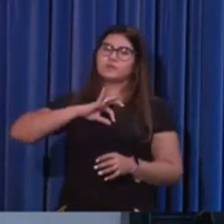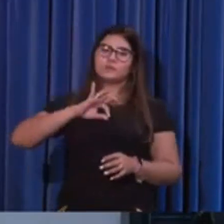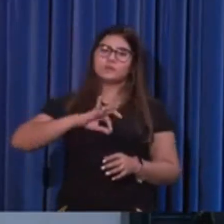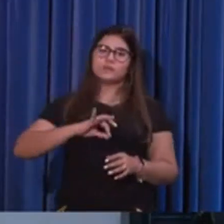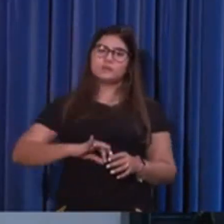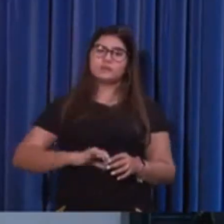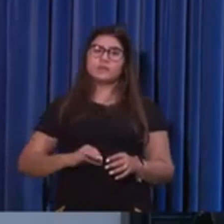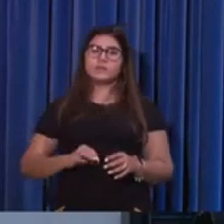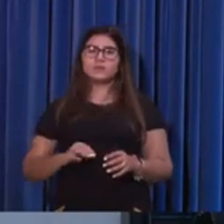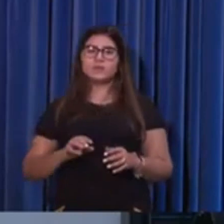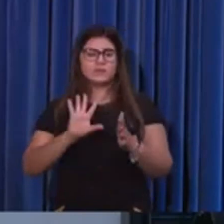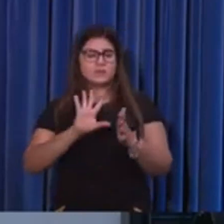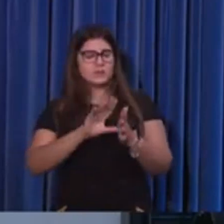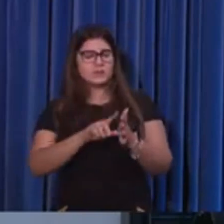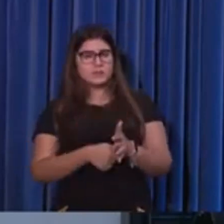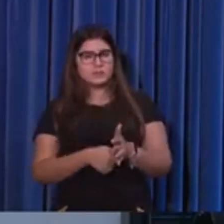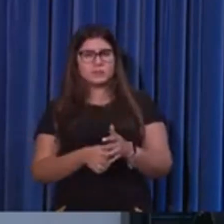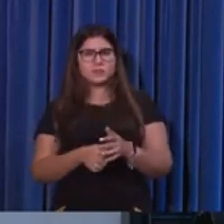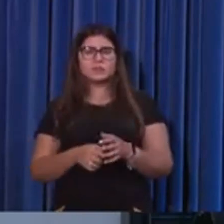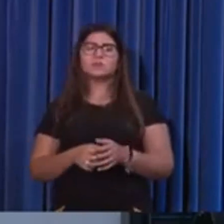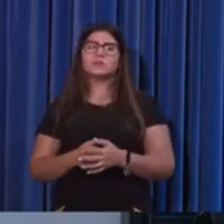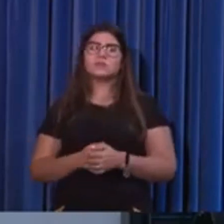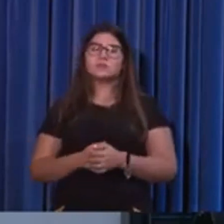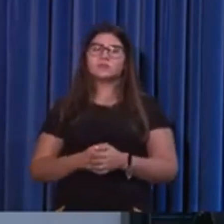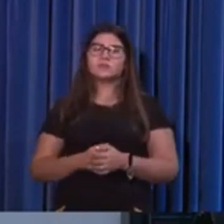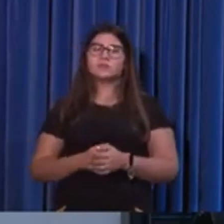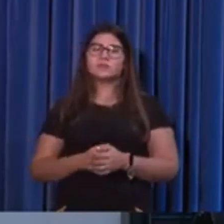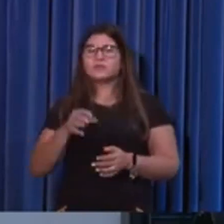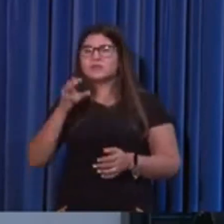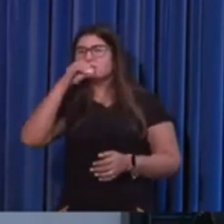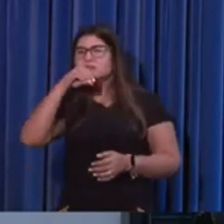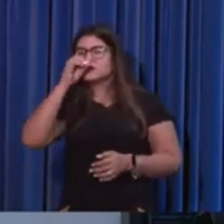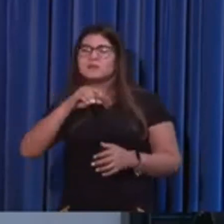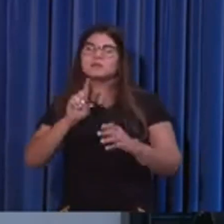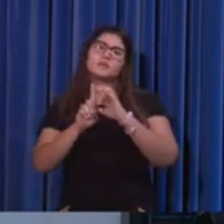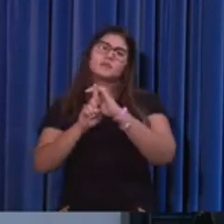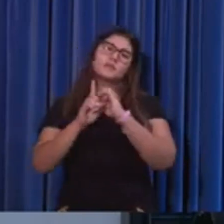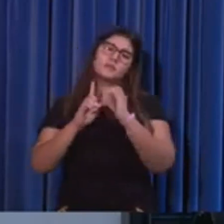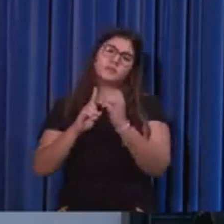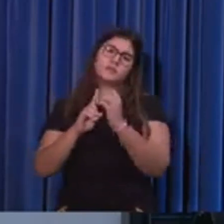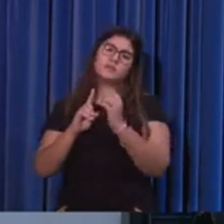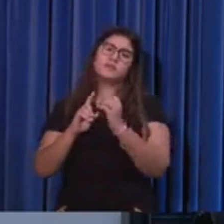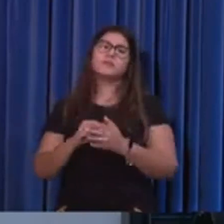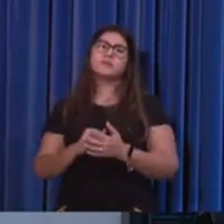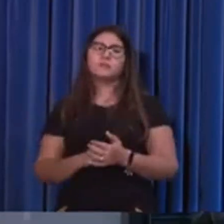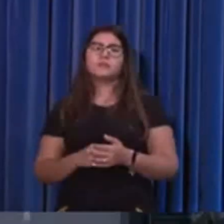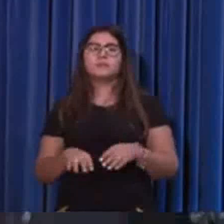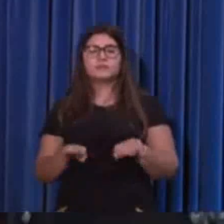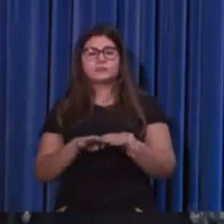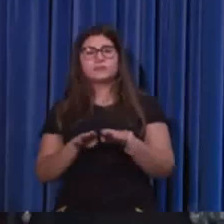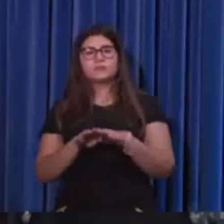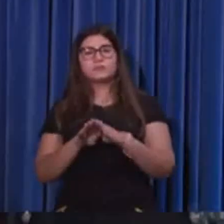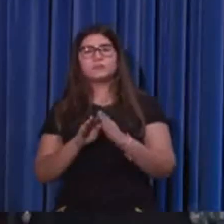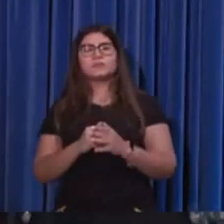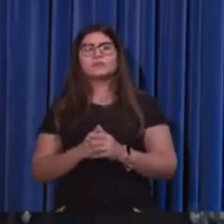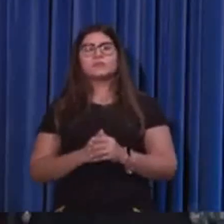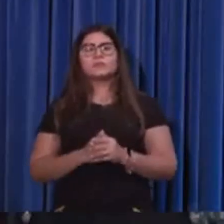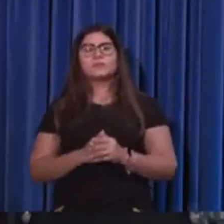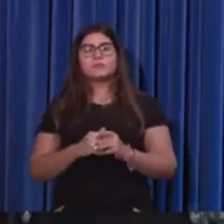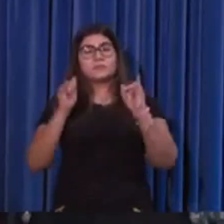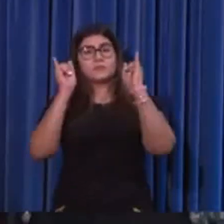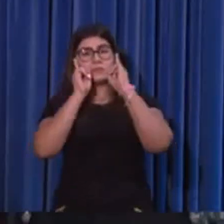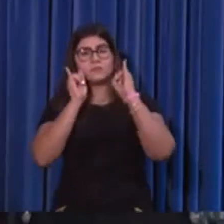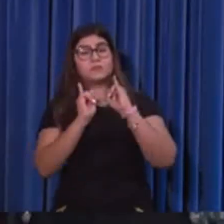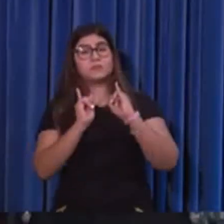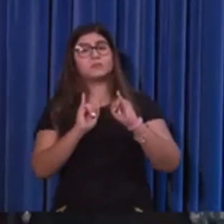O desrespeito no culto a Deus, no capítulo 1, do versículo 6 ao 9. A